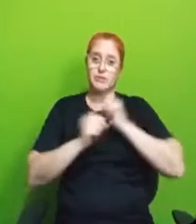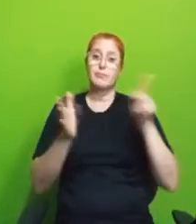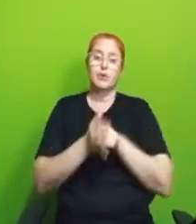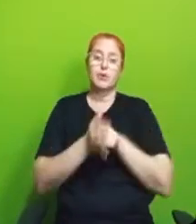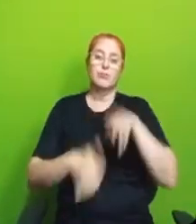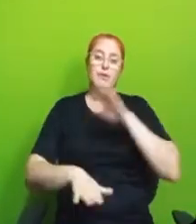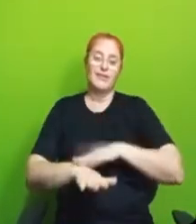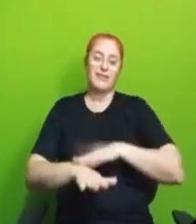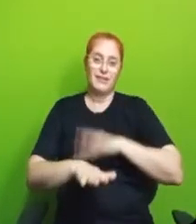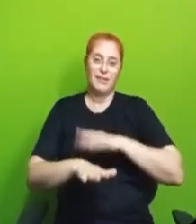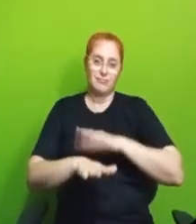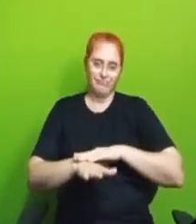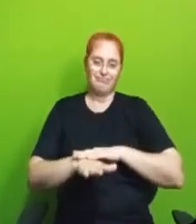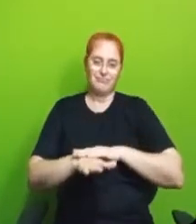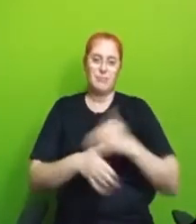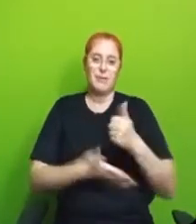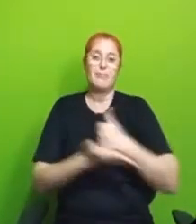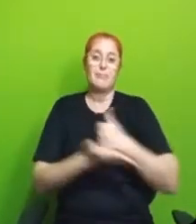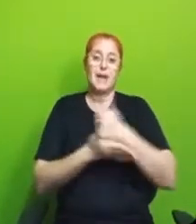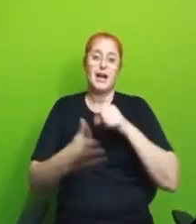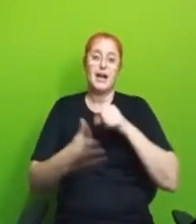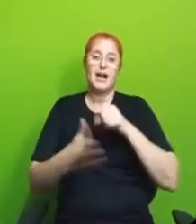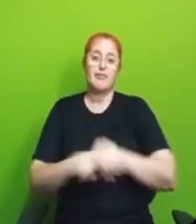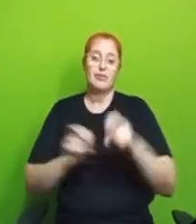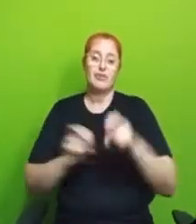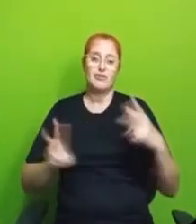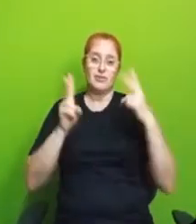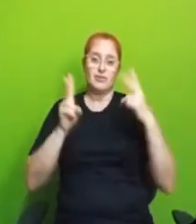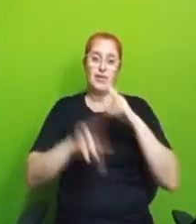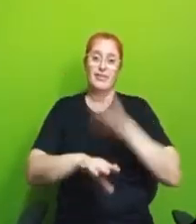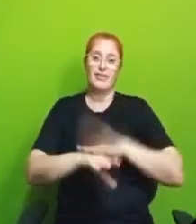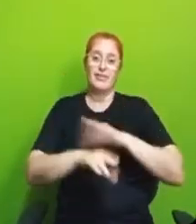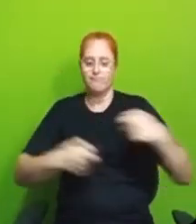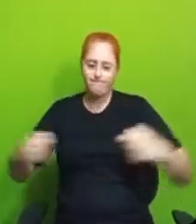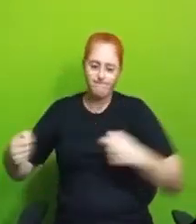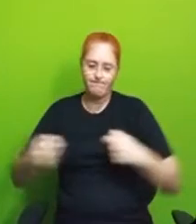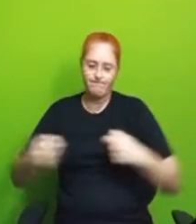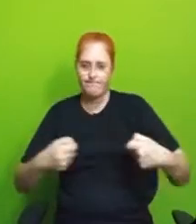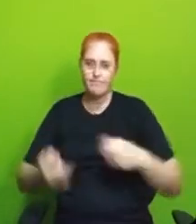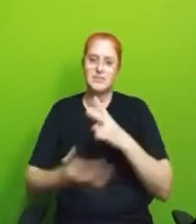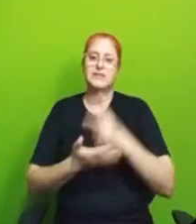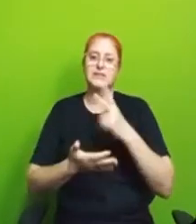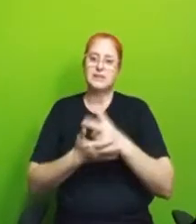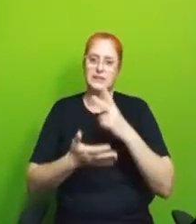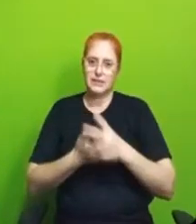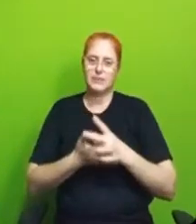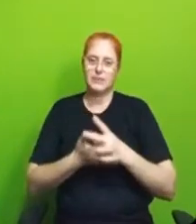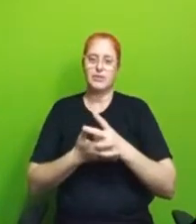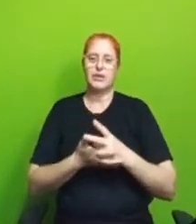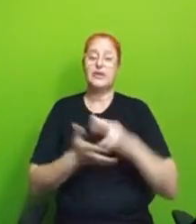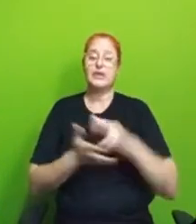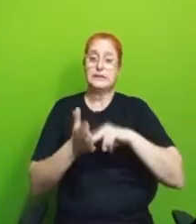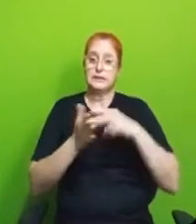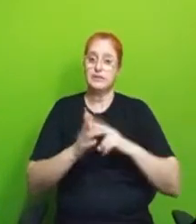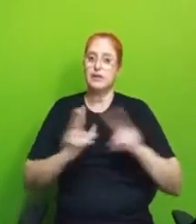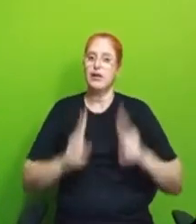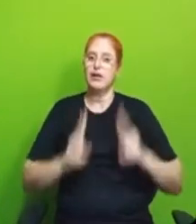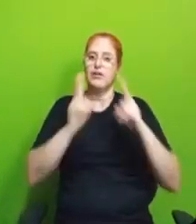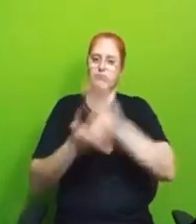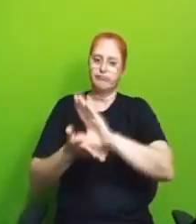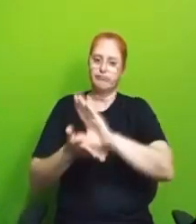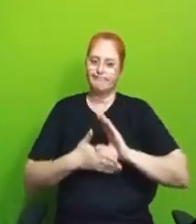o tempo é a base da formação do valor, é o tempo que está em disputa sempre como fonte de valor, fonte de recurso. Então,